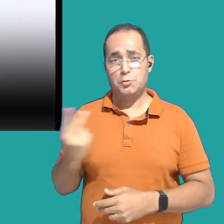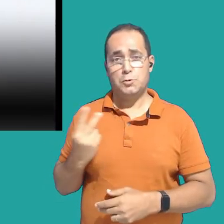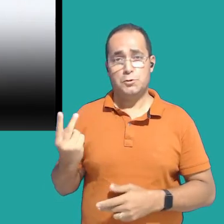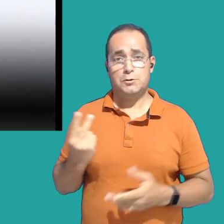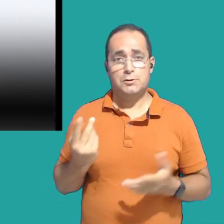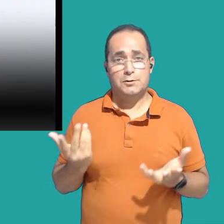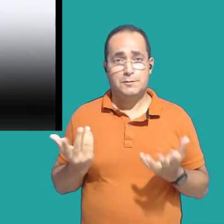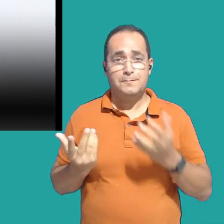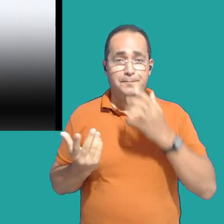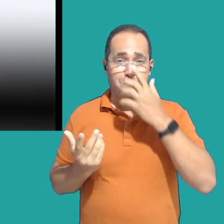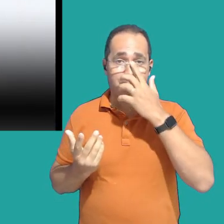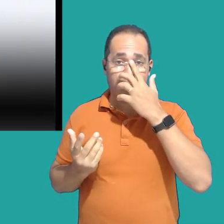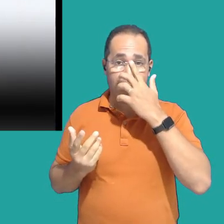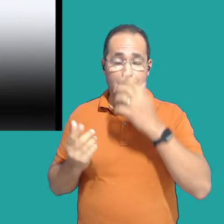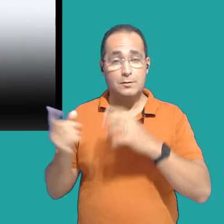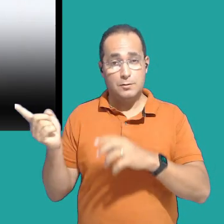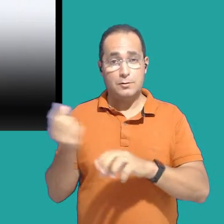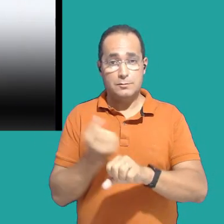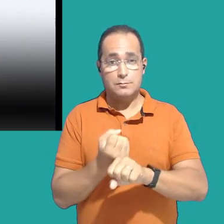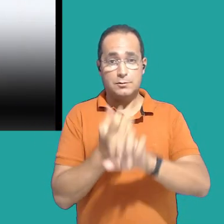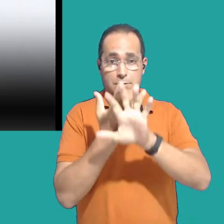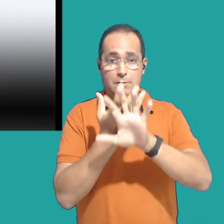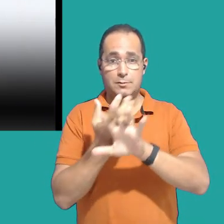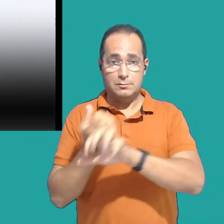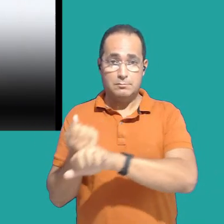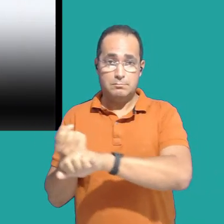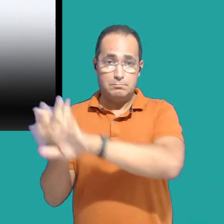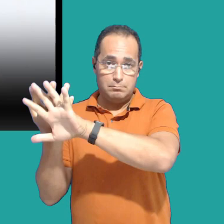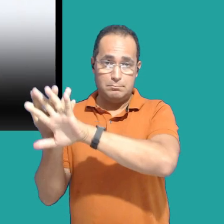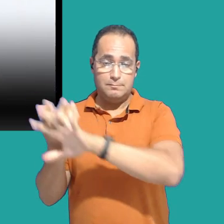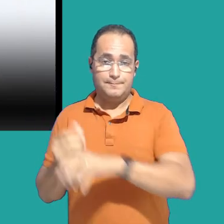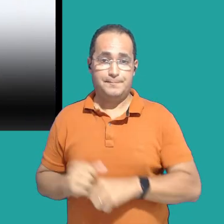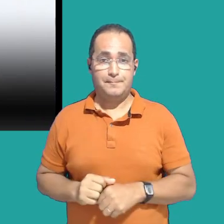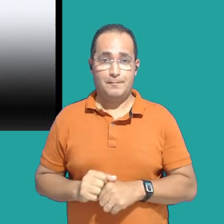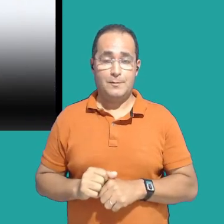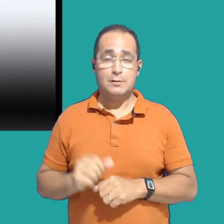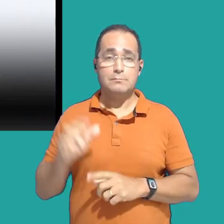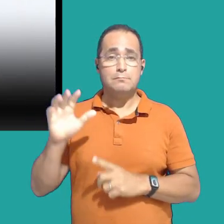eu e Felipe, né, a gente está com as nossas câmeras ligadas,